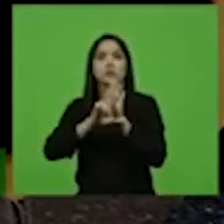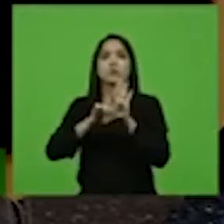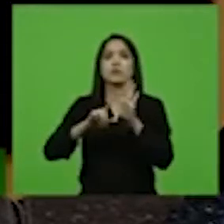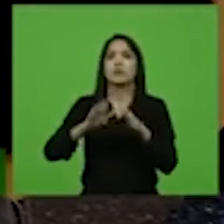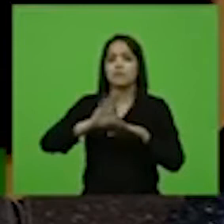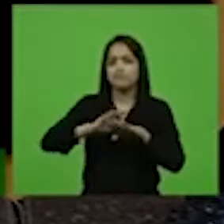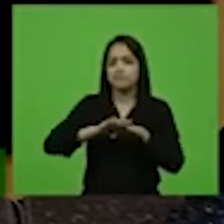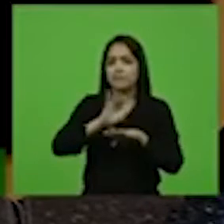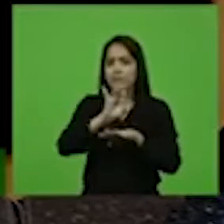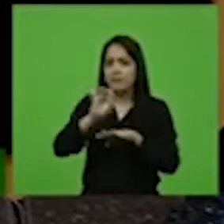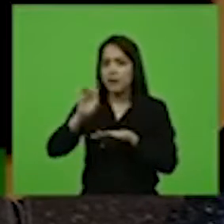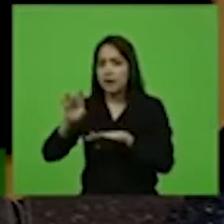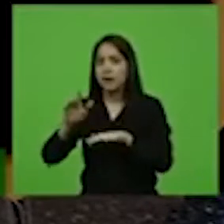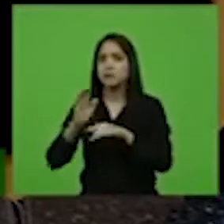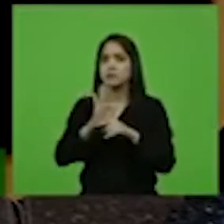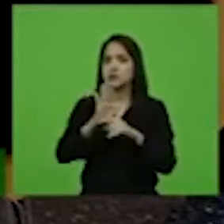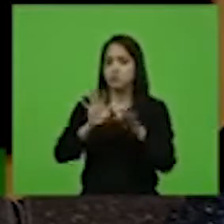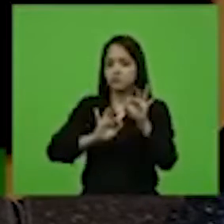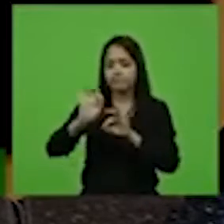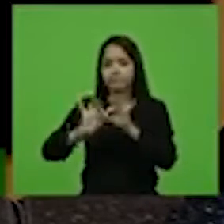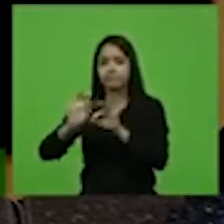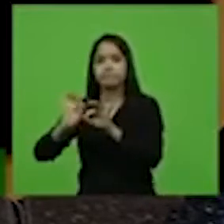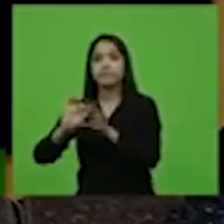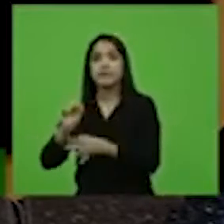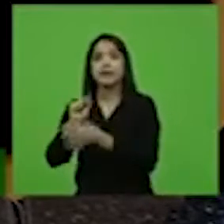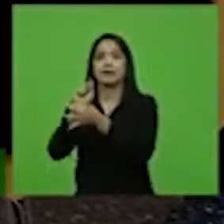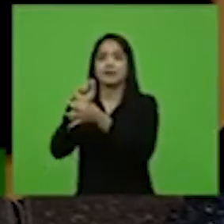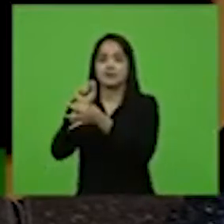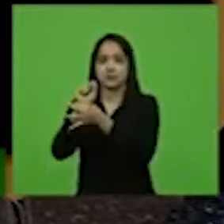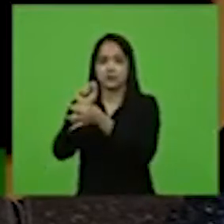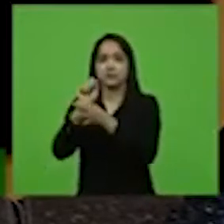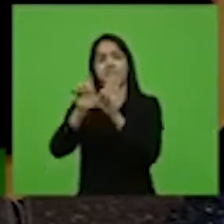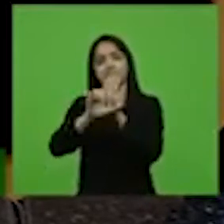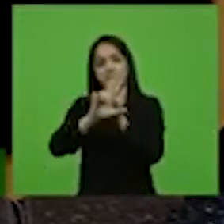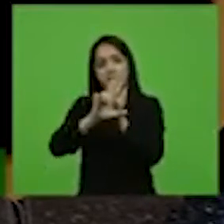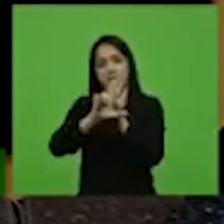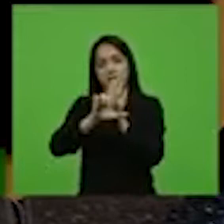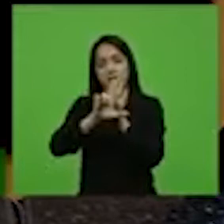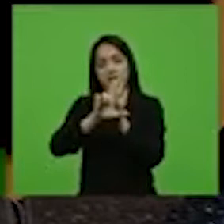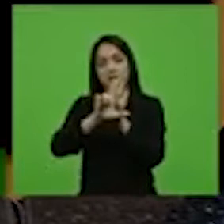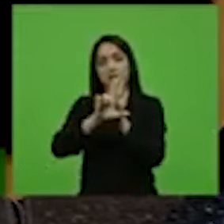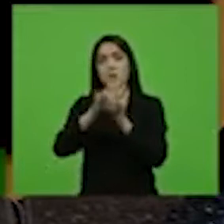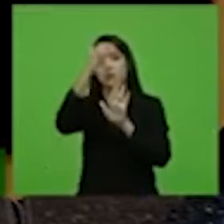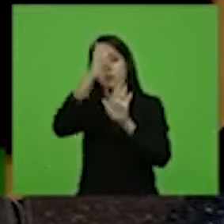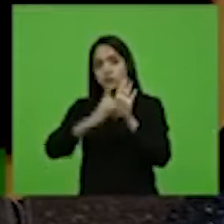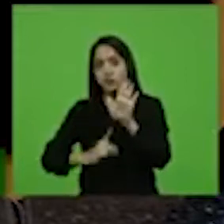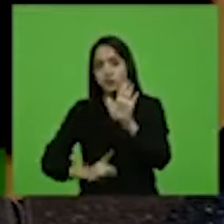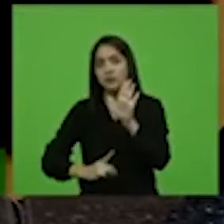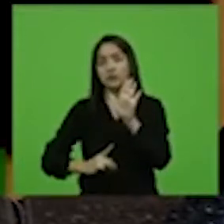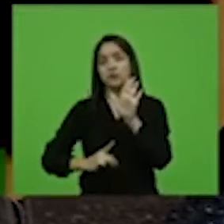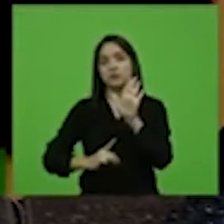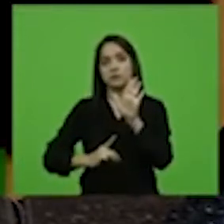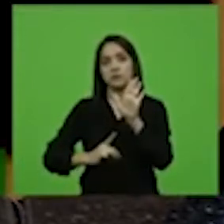mãos, vários corações, e a única forma de garantir é através da lei. A lei, o direito de nós